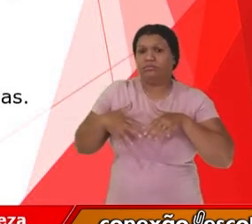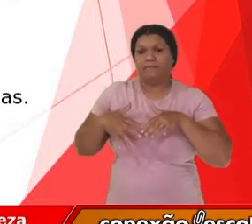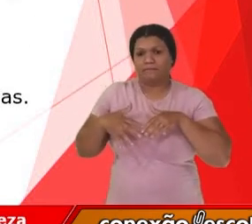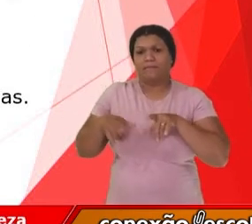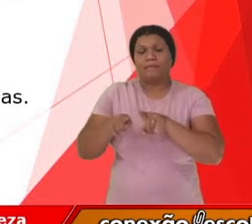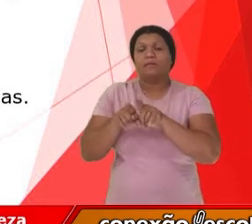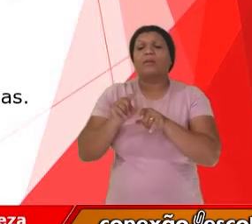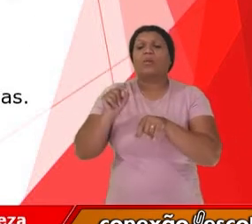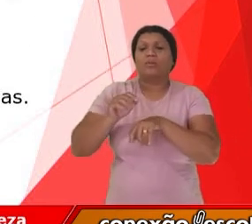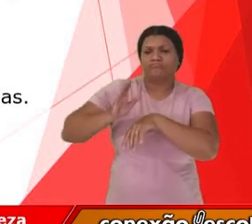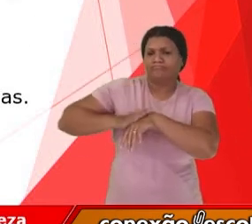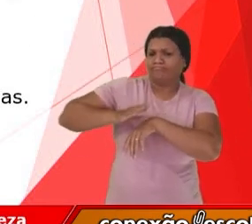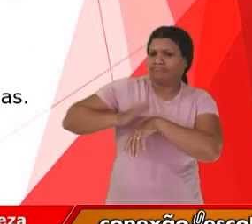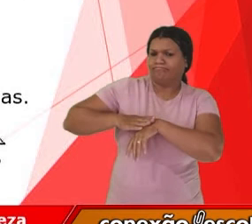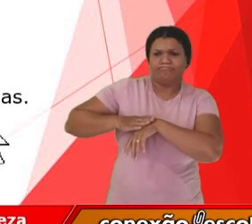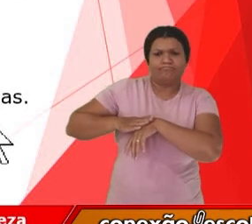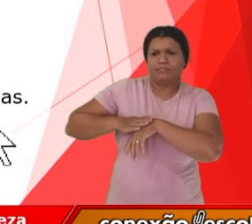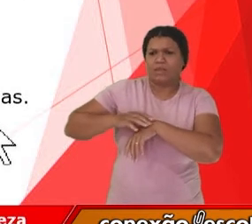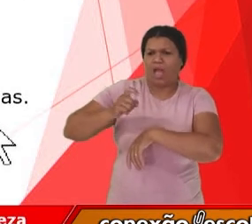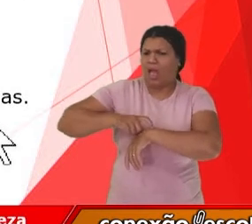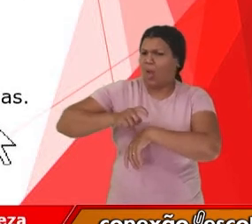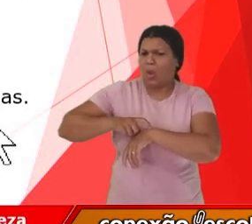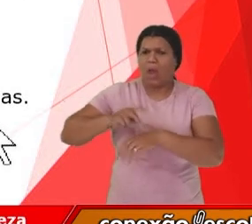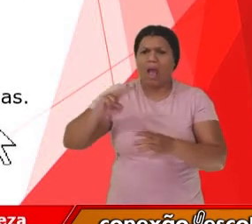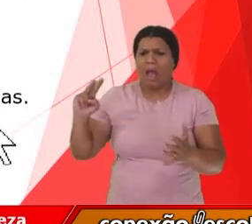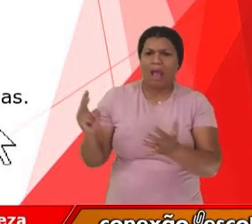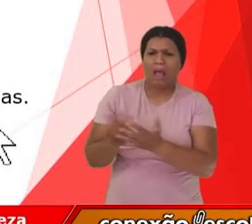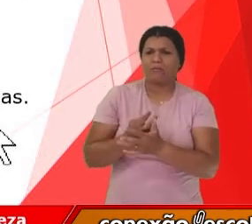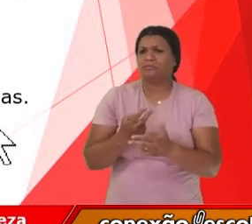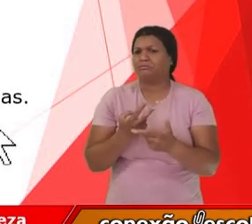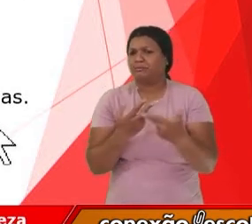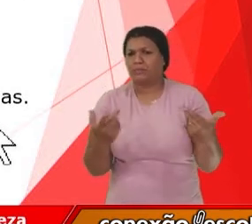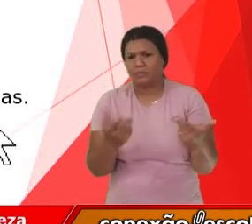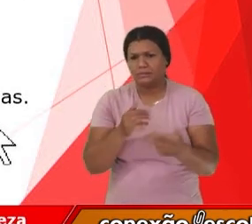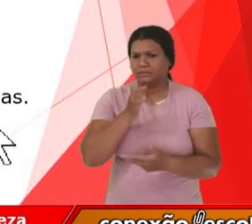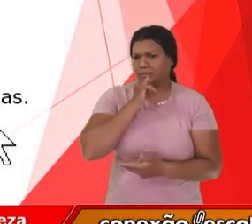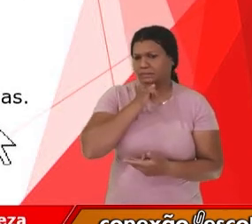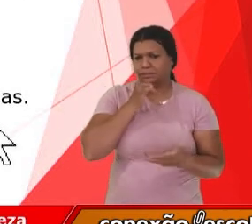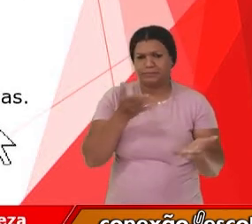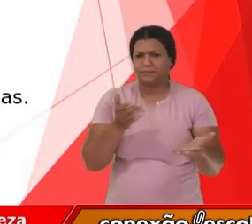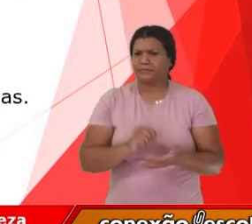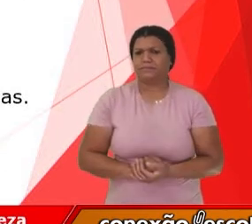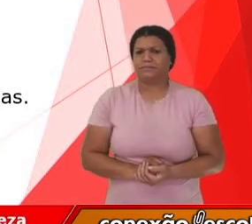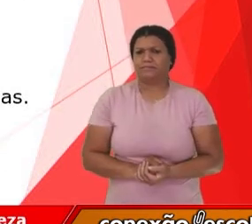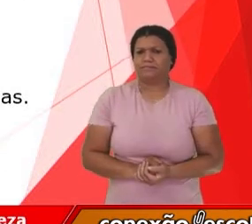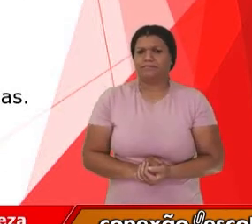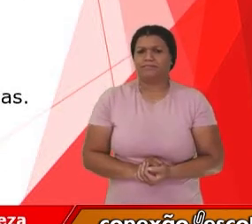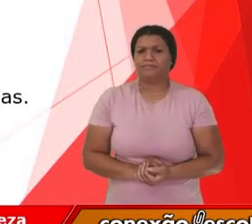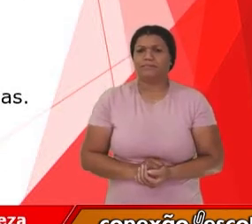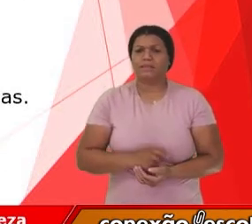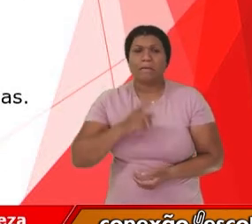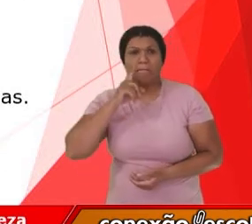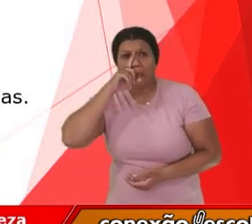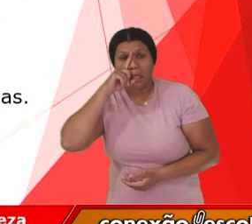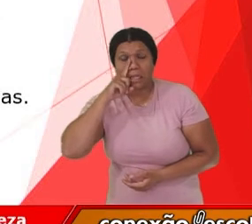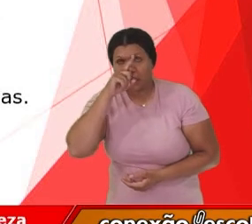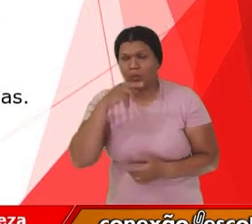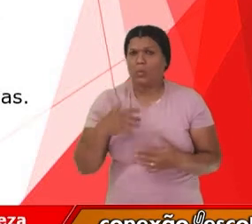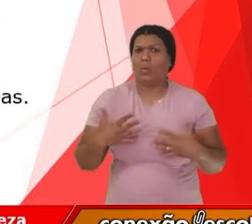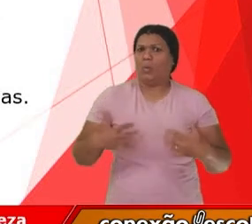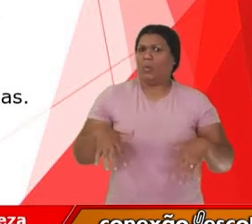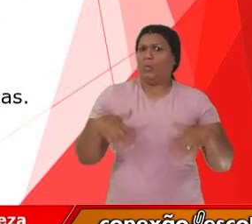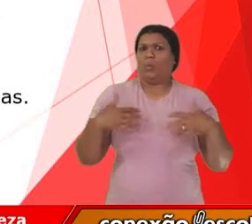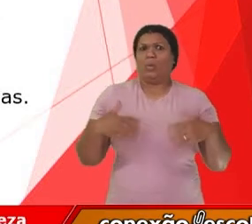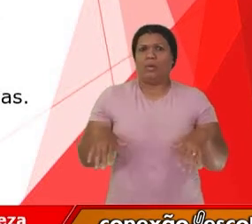e involuntárias em situações, digamos, por exemplo, uma situação de perigo.